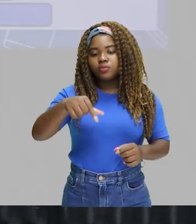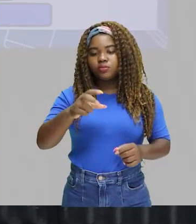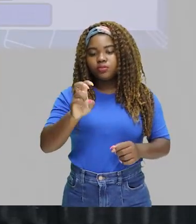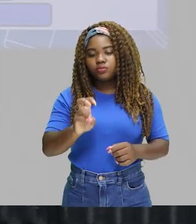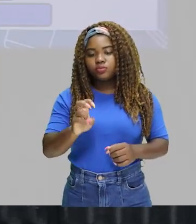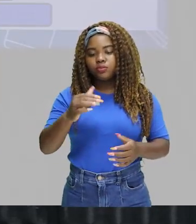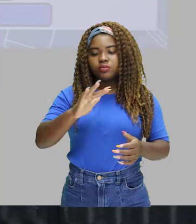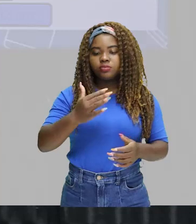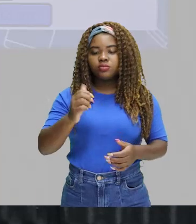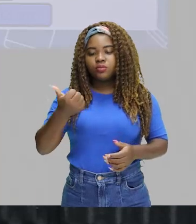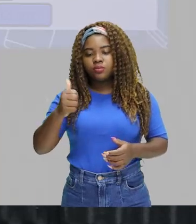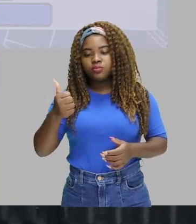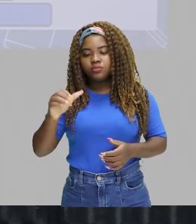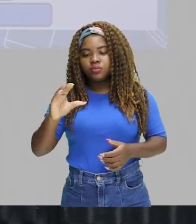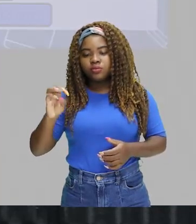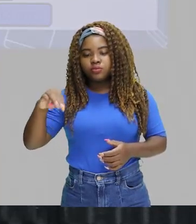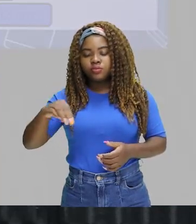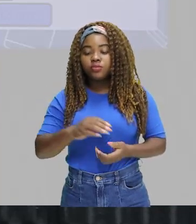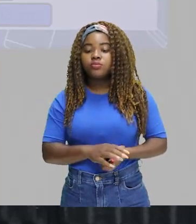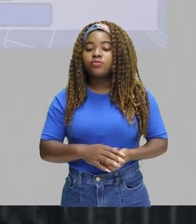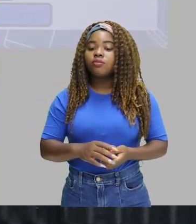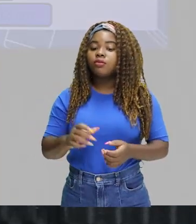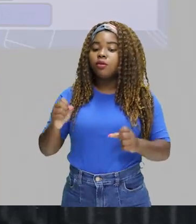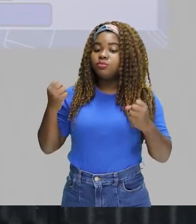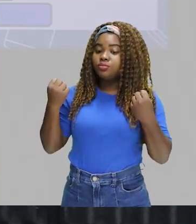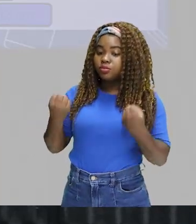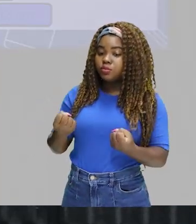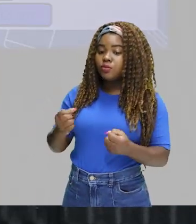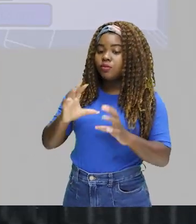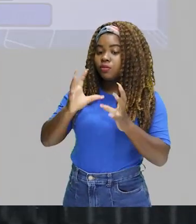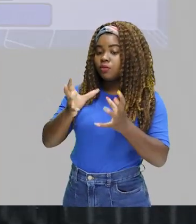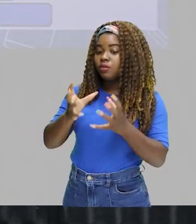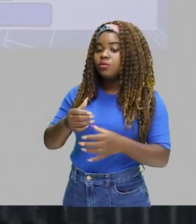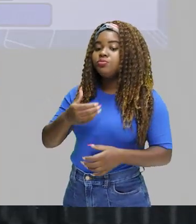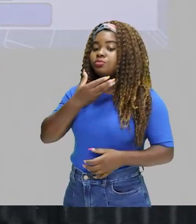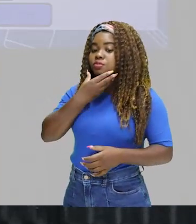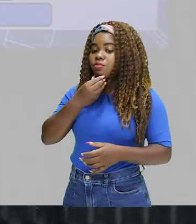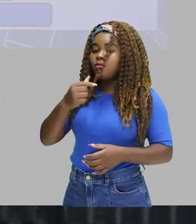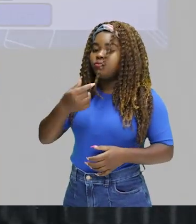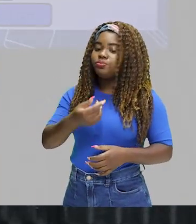11 centímetros. Já o peso da bola para o masculino é de